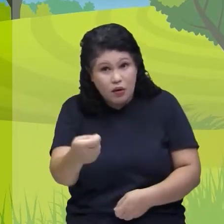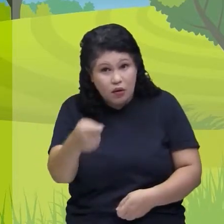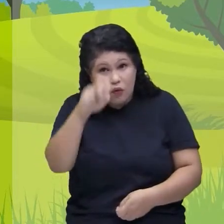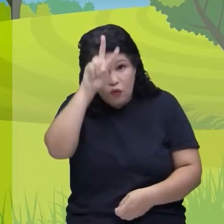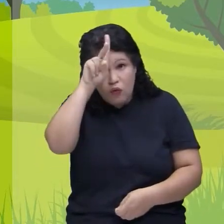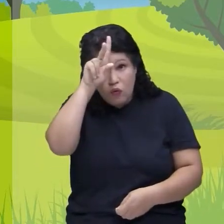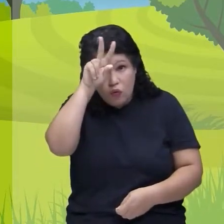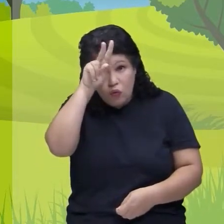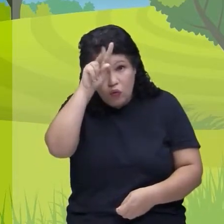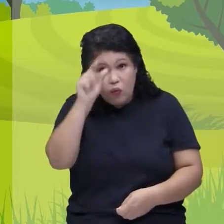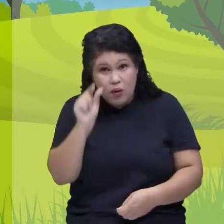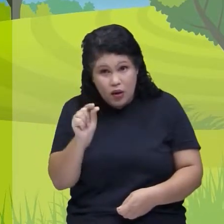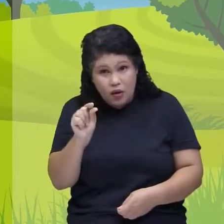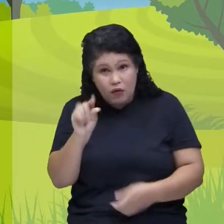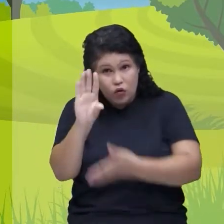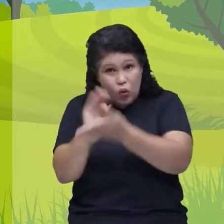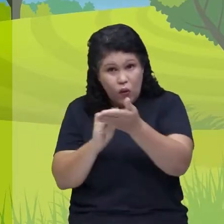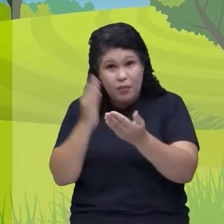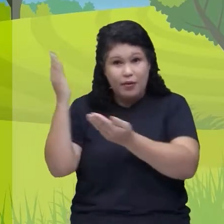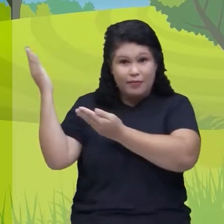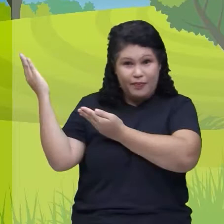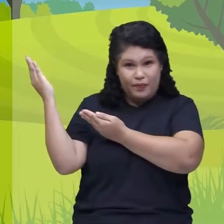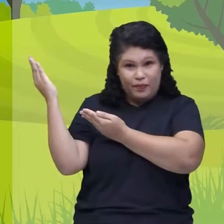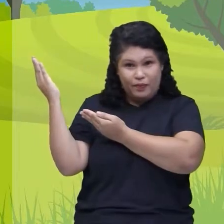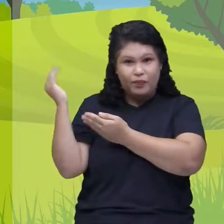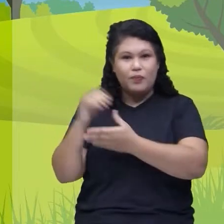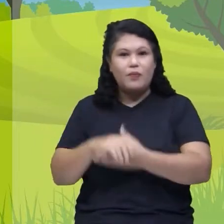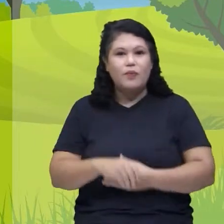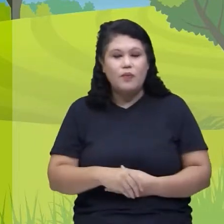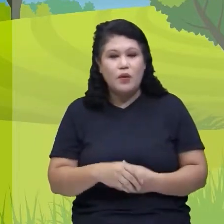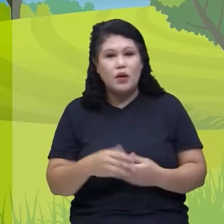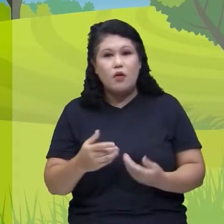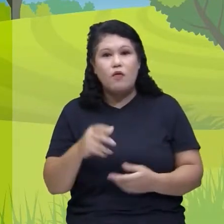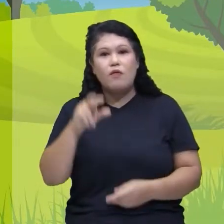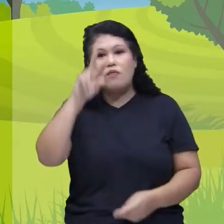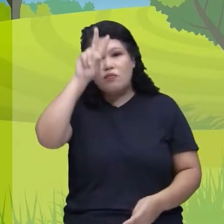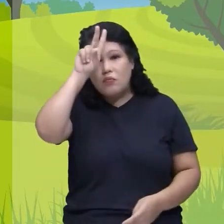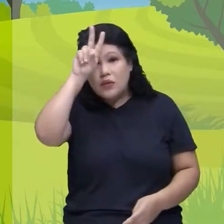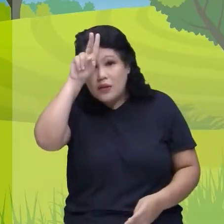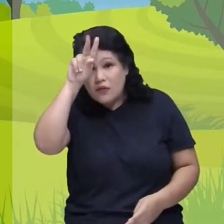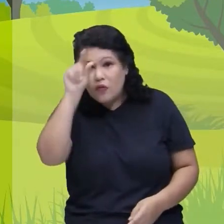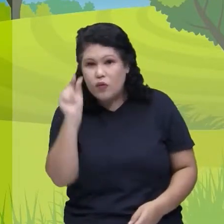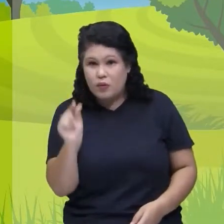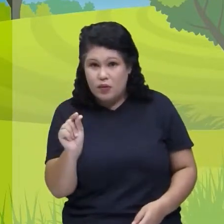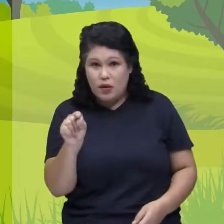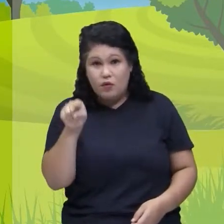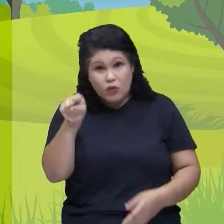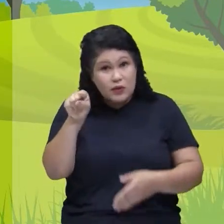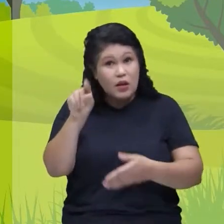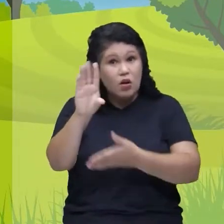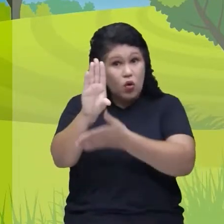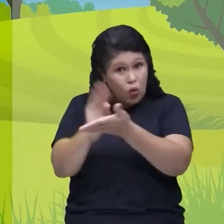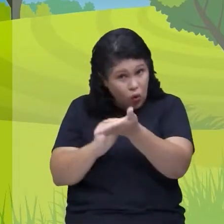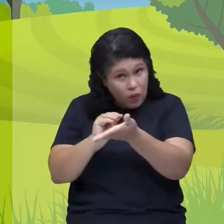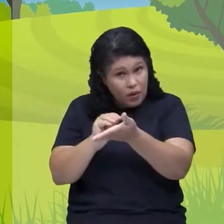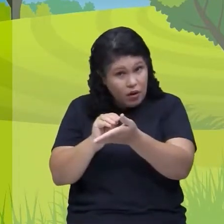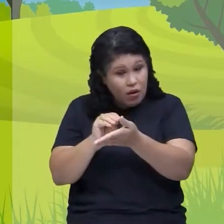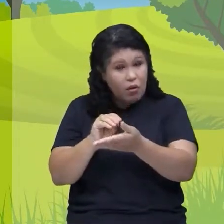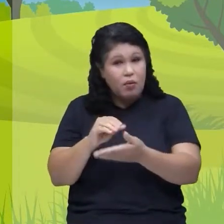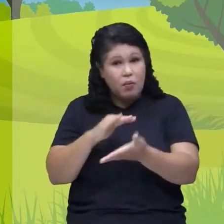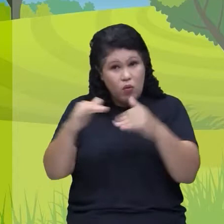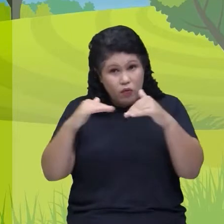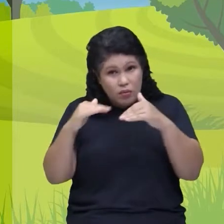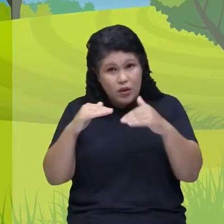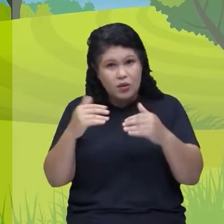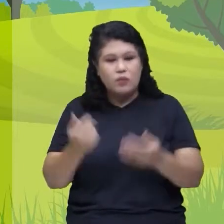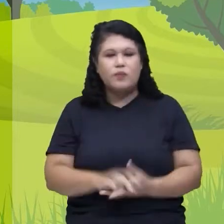Olha como é que a formiguinha fica. Anda bem devagarzinho na ponta dos pés. Então, quando eu falar formiga, você fica na ponta dos pés e anda igual uma formiguinha. Vamos